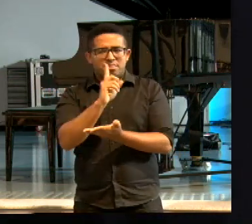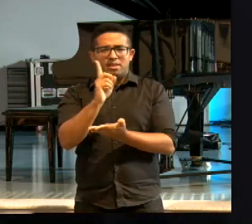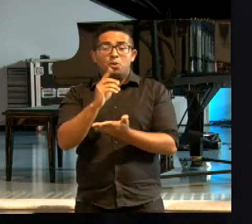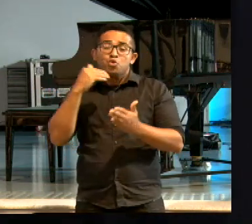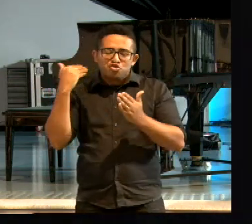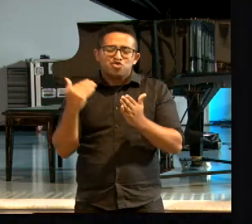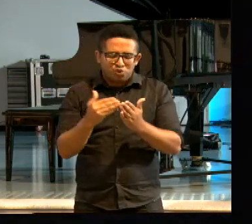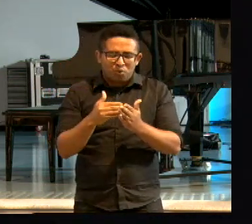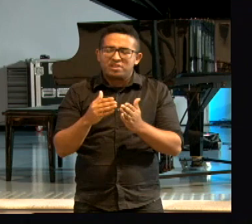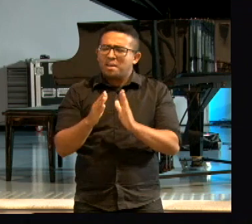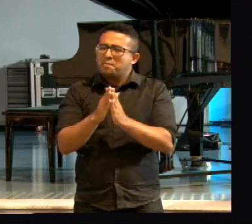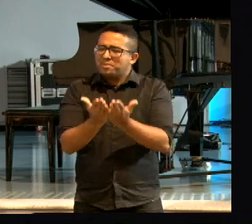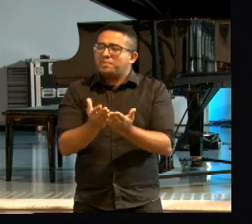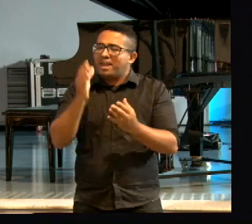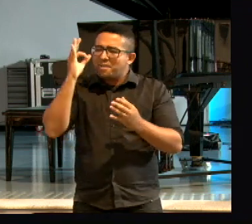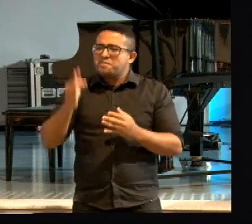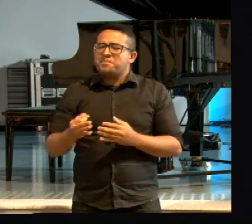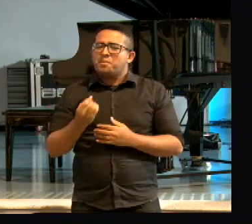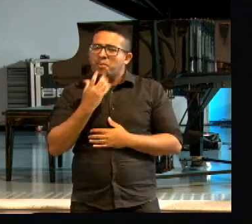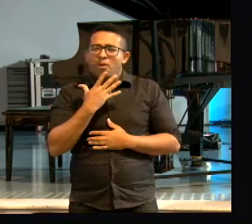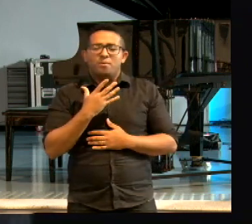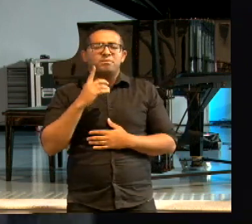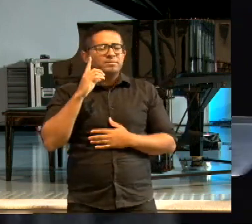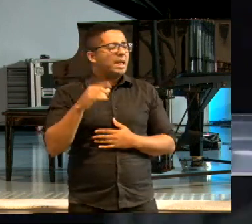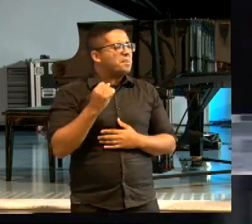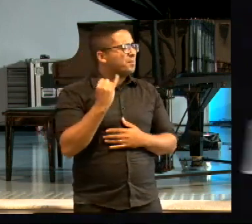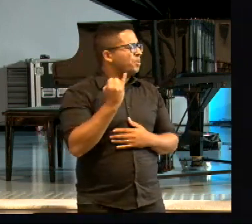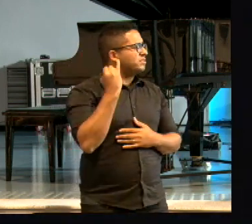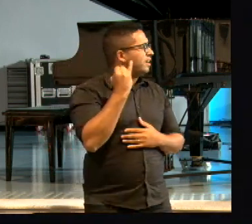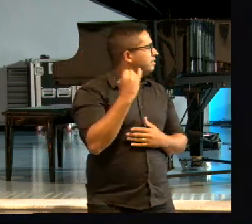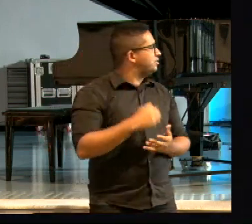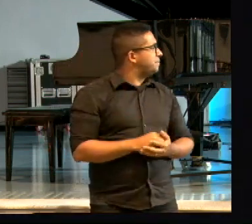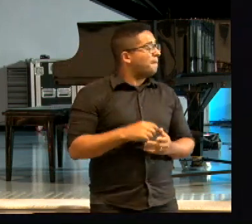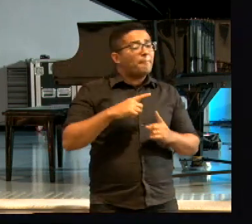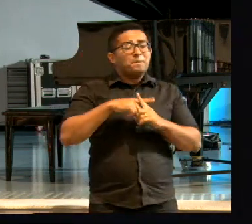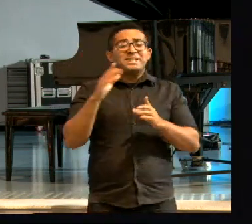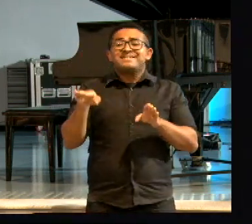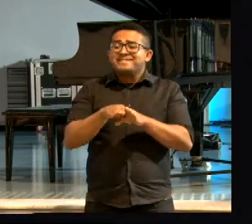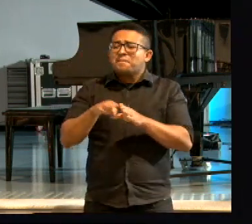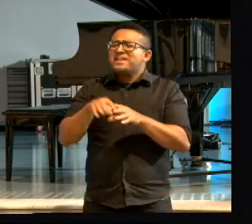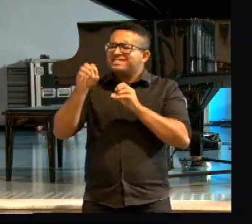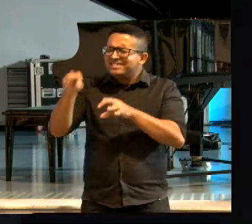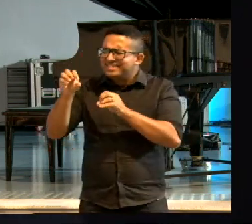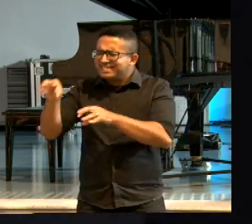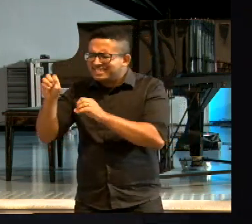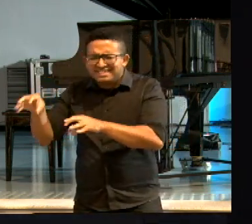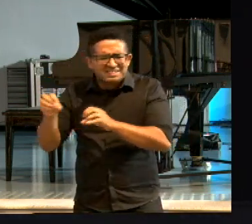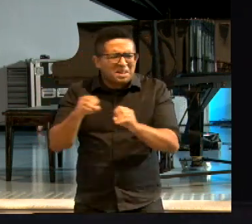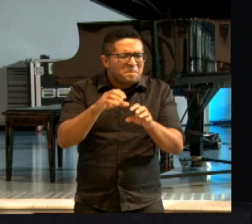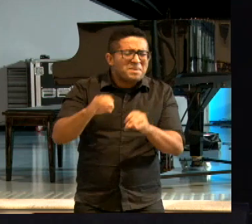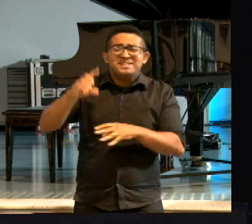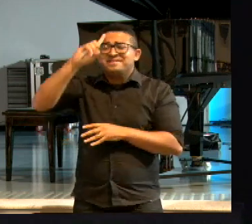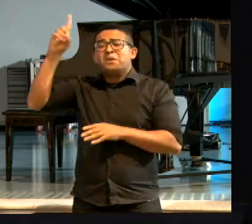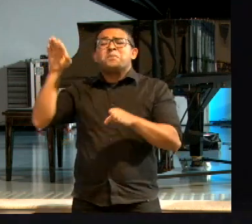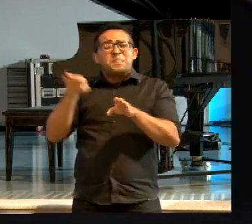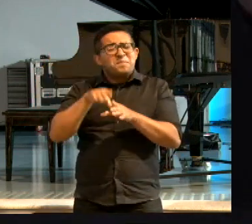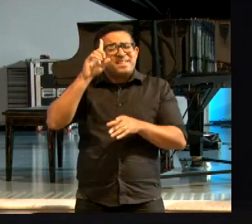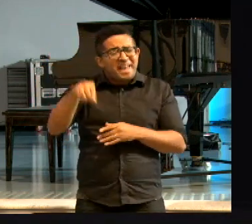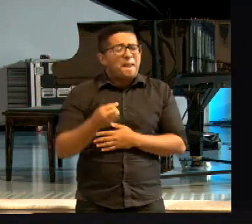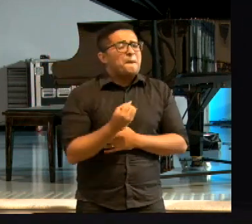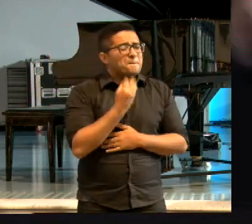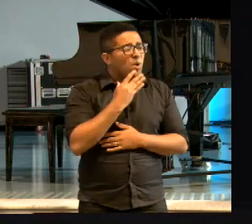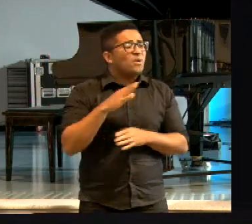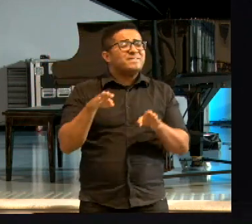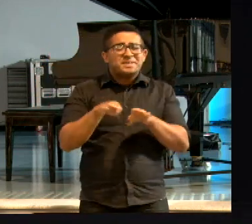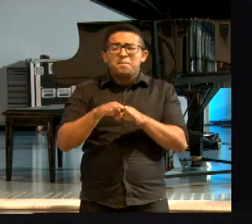diz: as promessas boas são verdadeiras, sim, mas as exortações, as advertências de Deus também são. Assim como as boas promessas